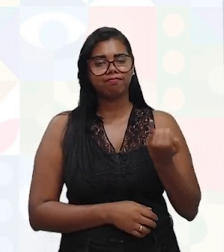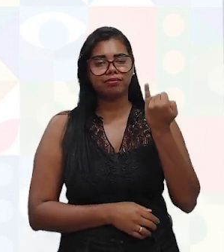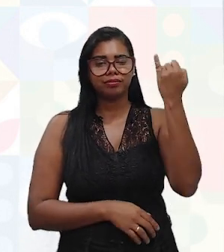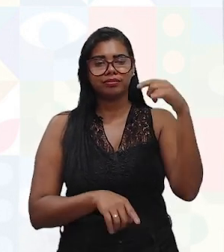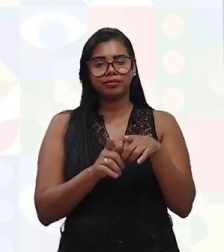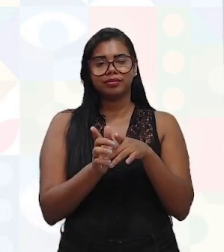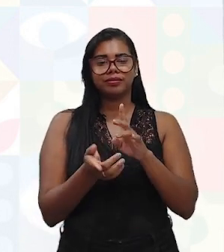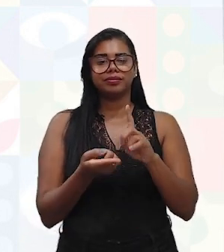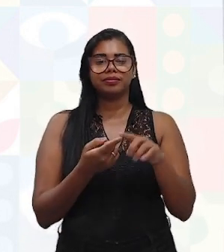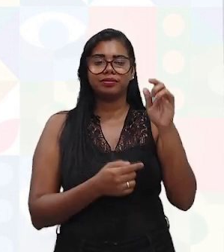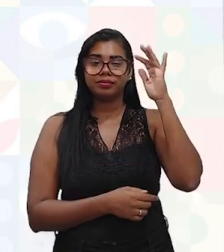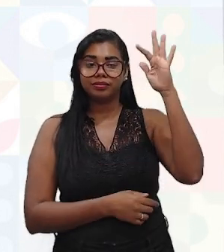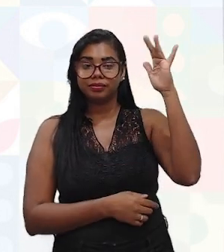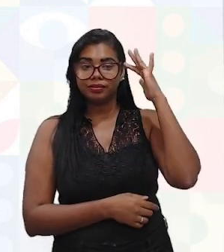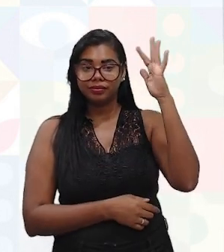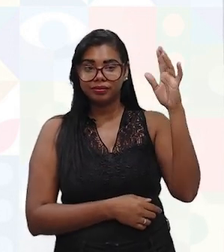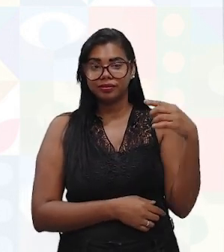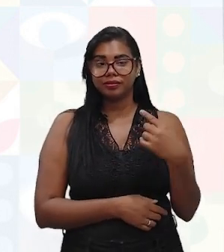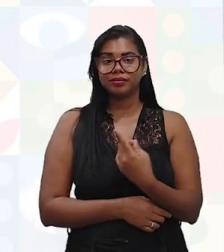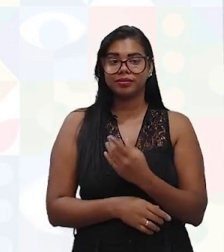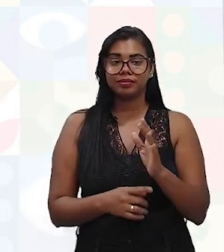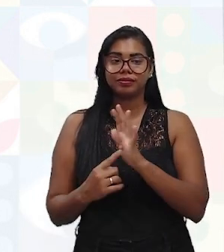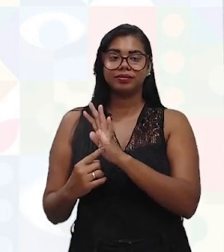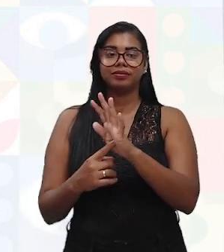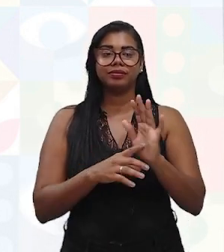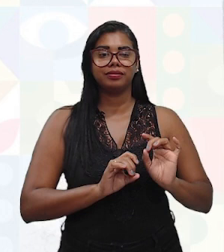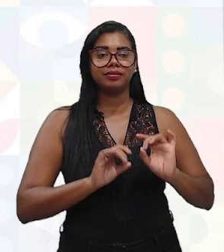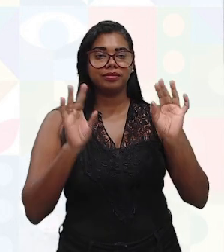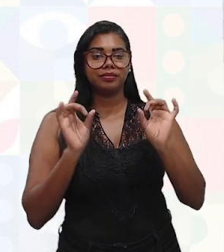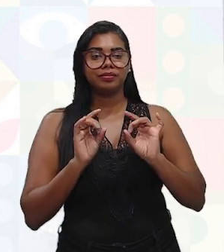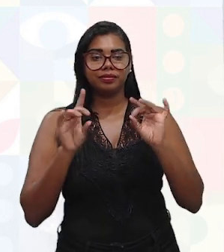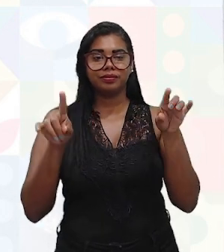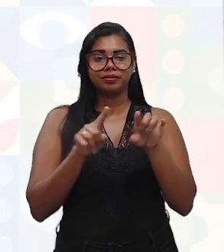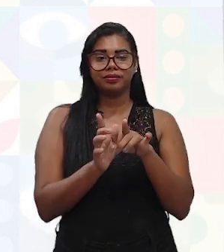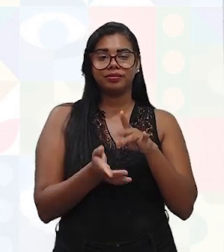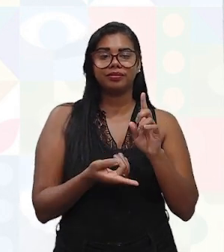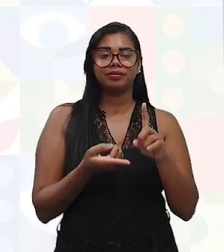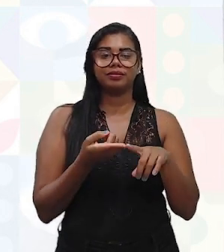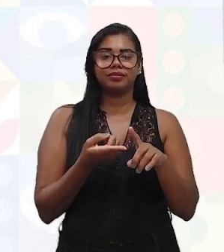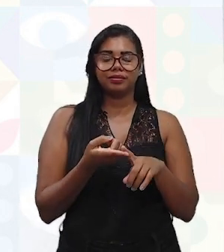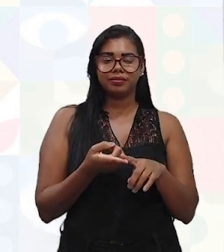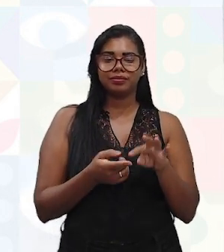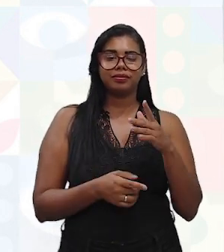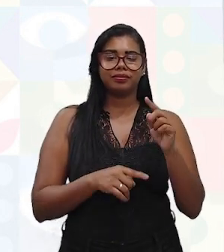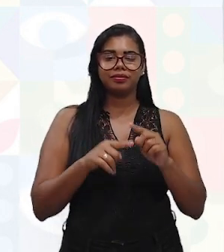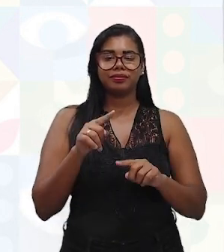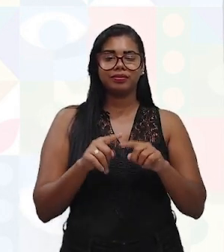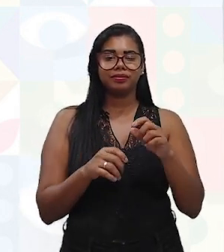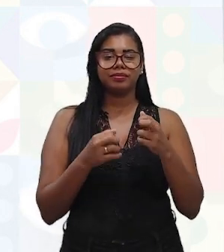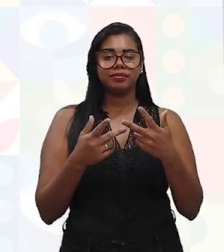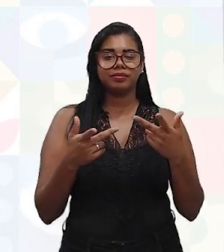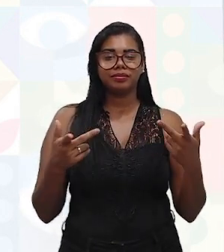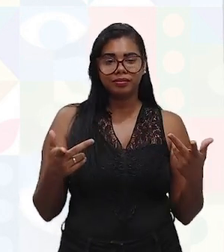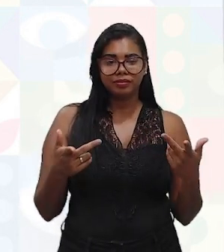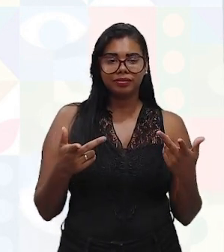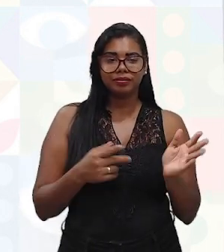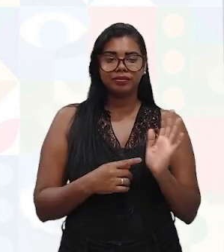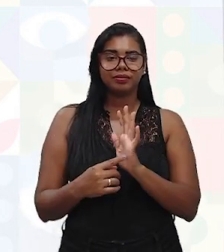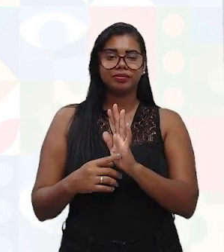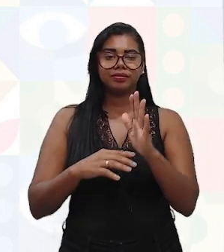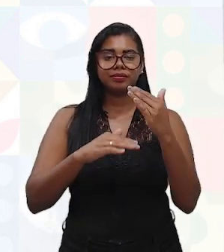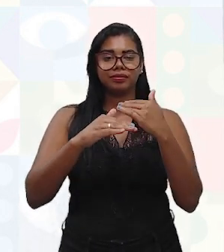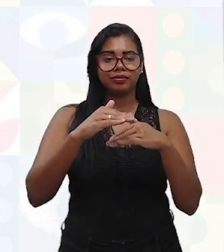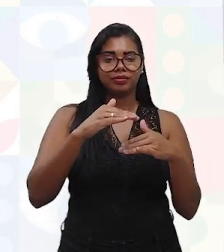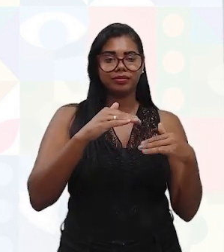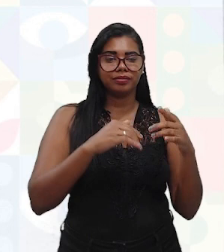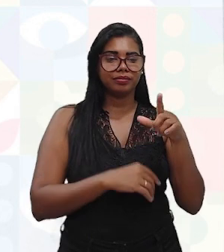importância. Imagina se o departamento de vendas efetua uma venda de determinado produto e quando vai no físico do estoque